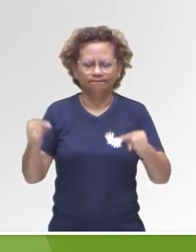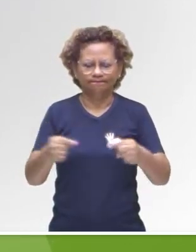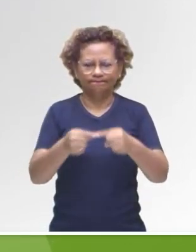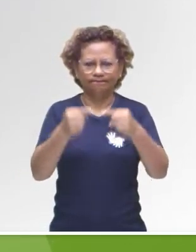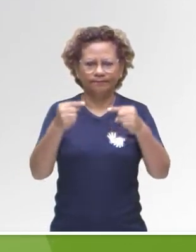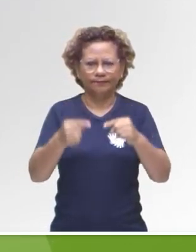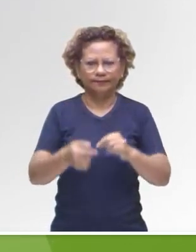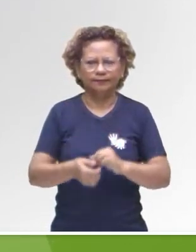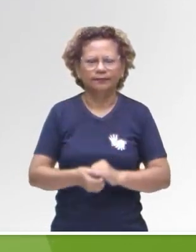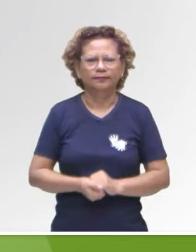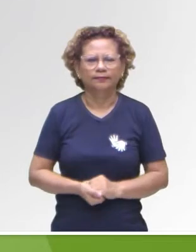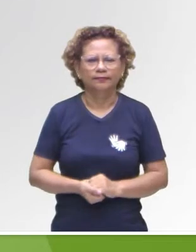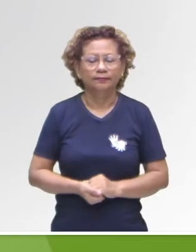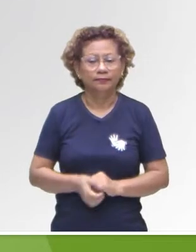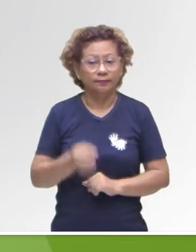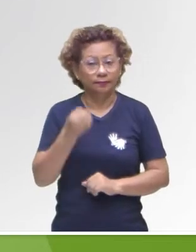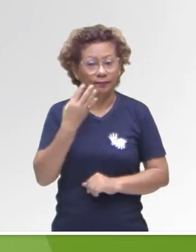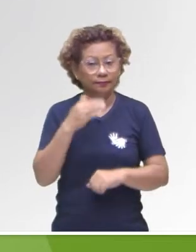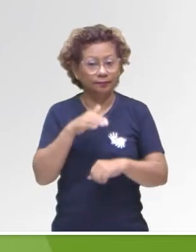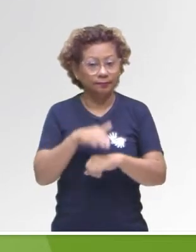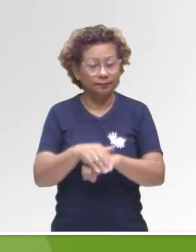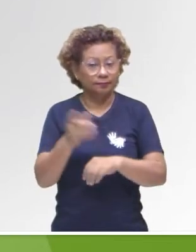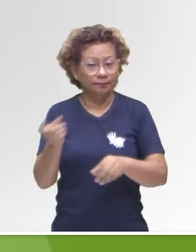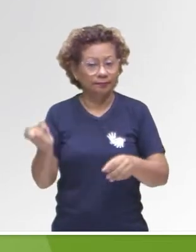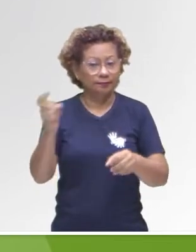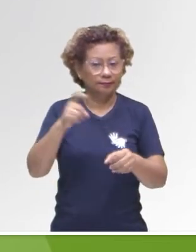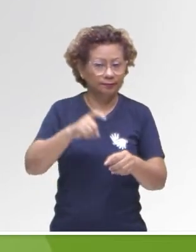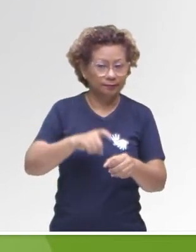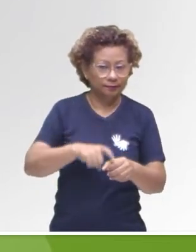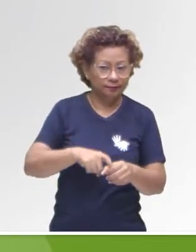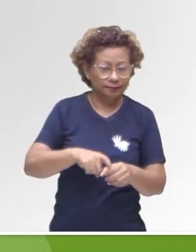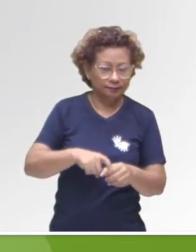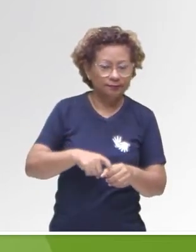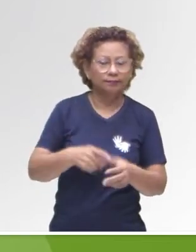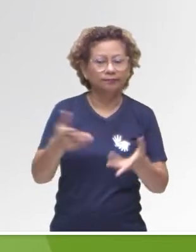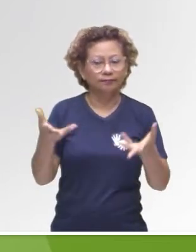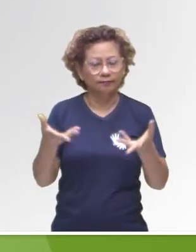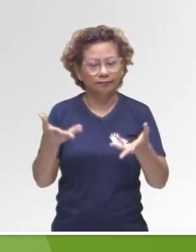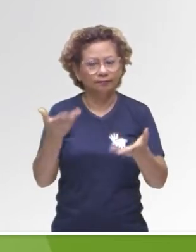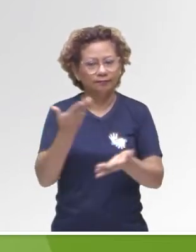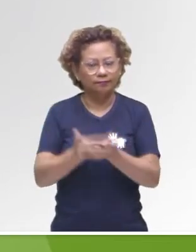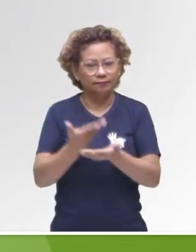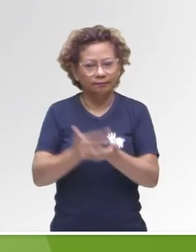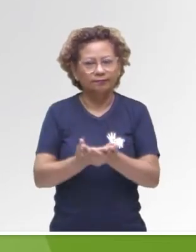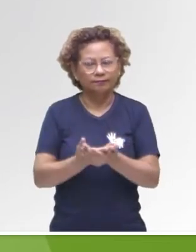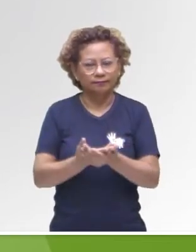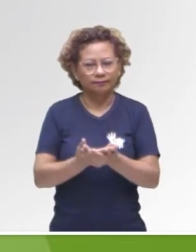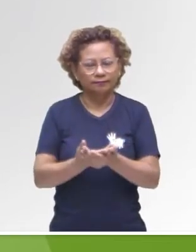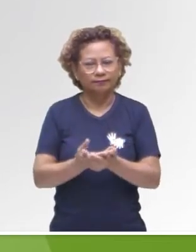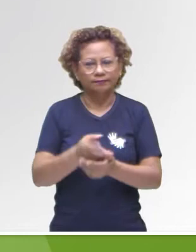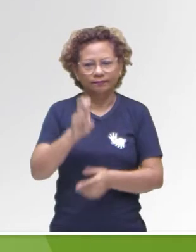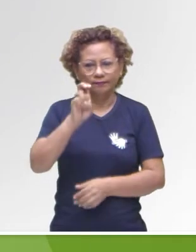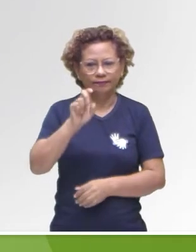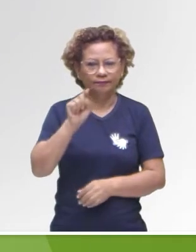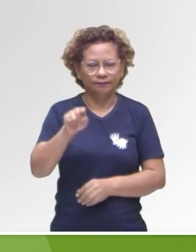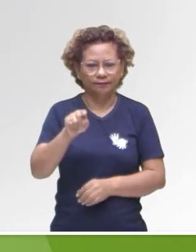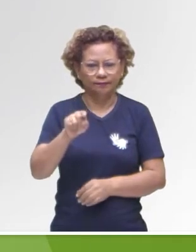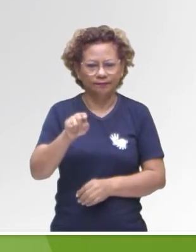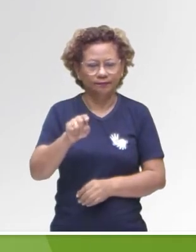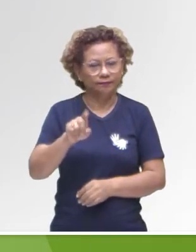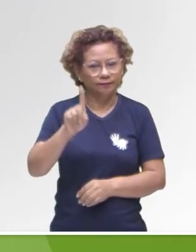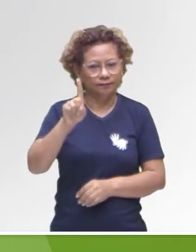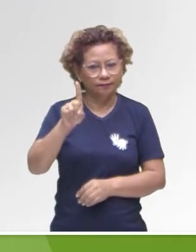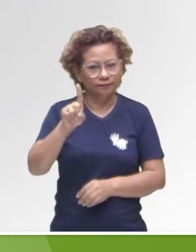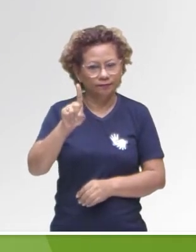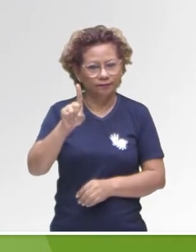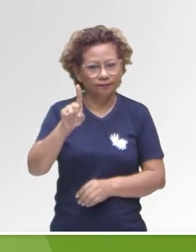Muito boa noite, pessoal. Estamos retornando, estamos de volta agora para a nossa aula número 5, 5.1 e 5.2. Eu